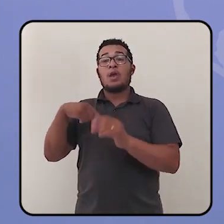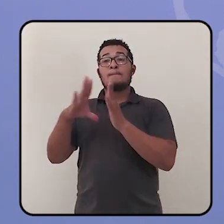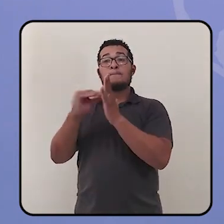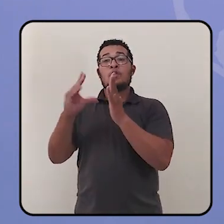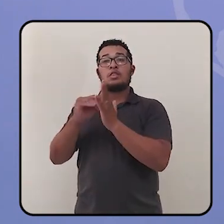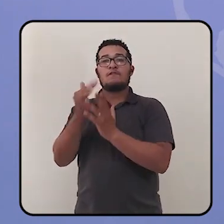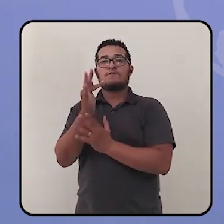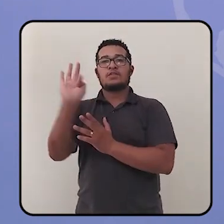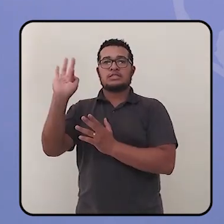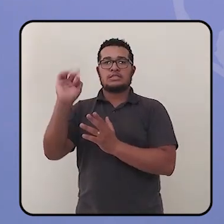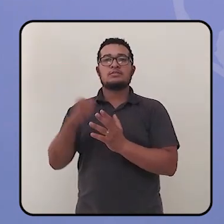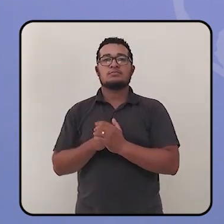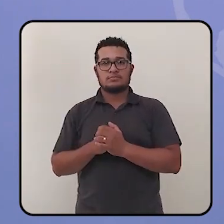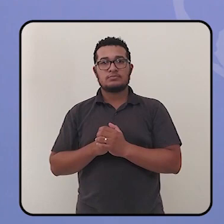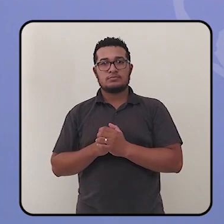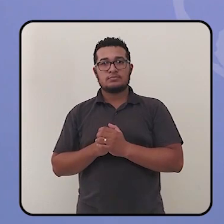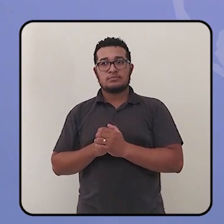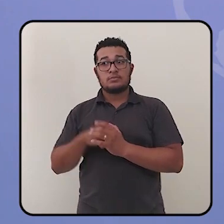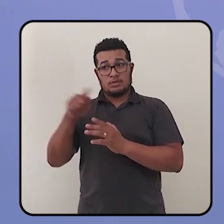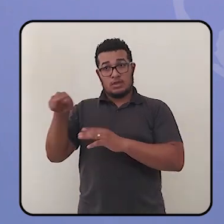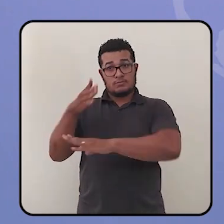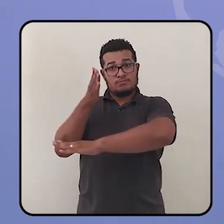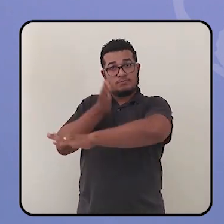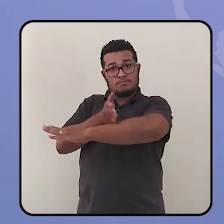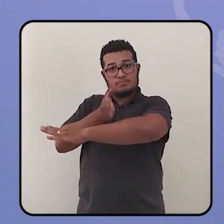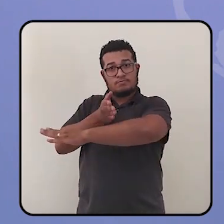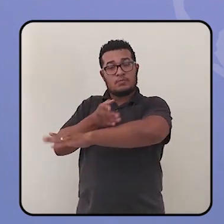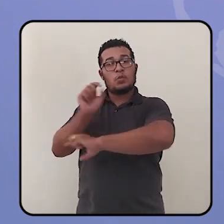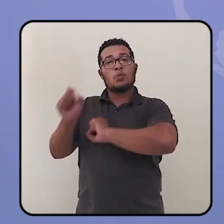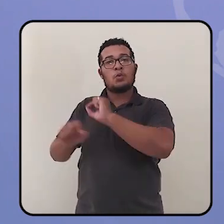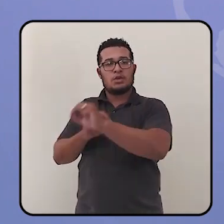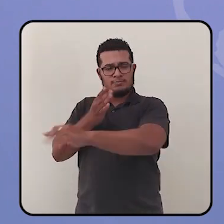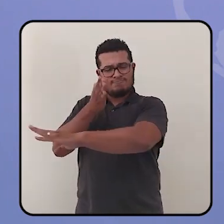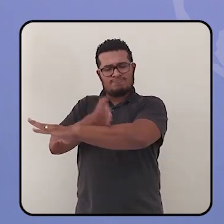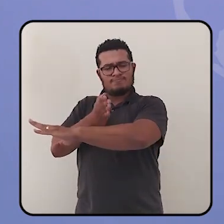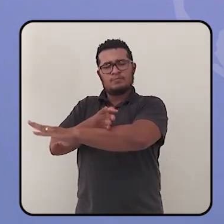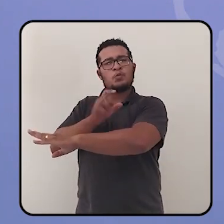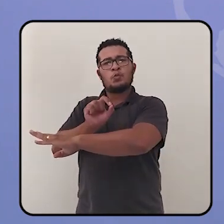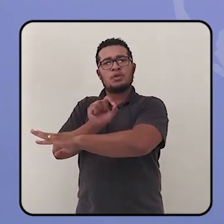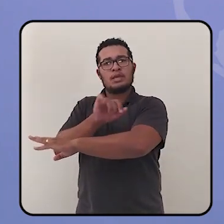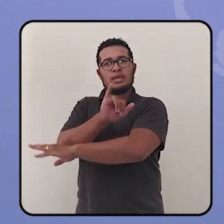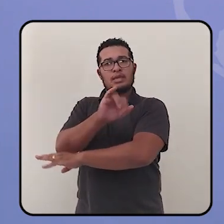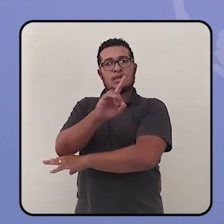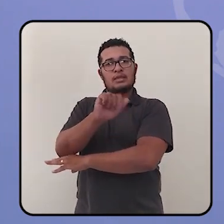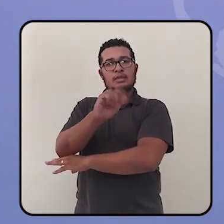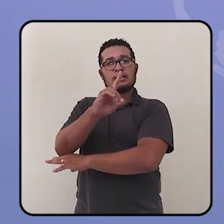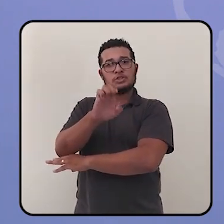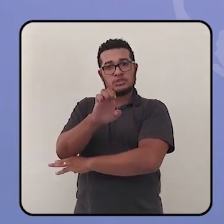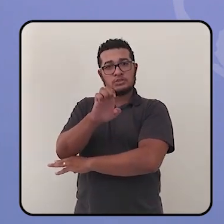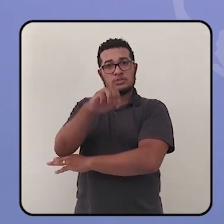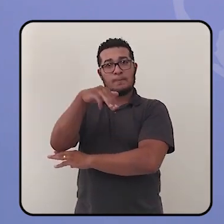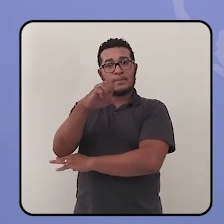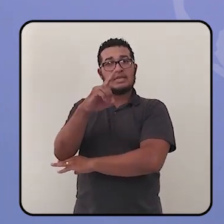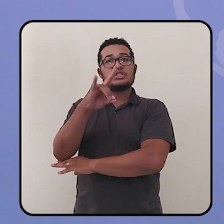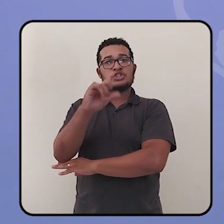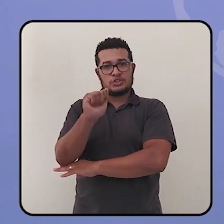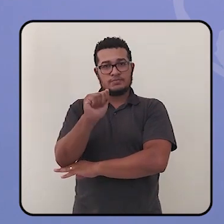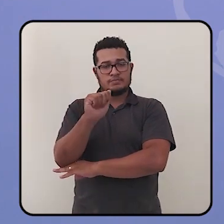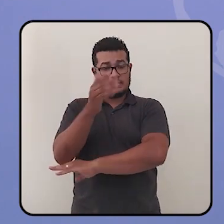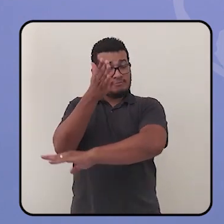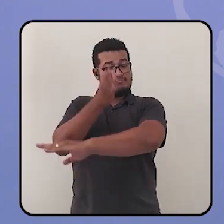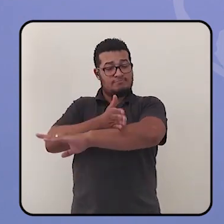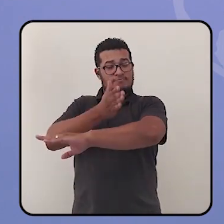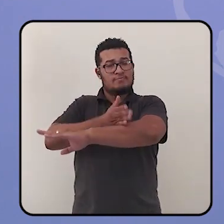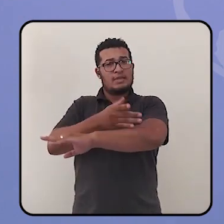modelo francês esse período idade média as cidades praticamente deixaram de existir existir a cidade existia